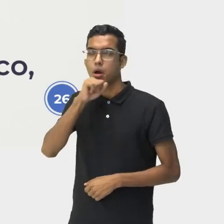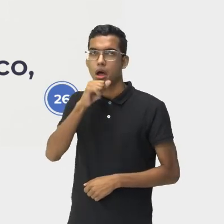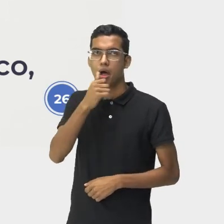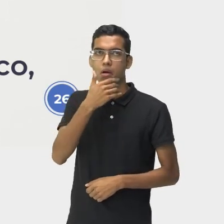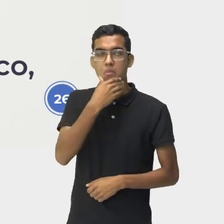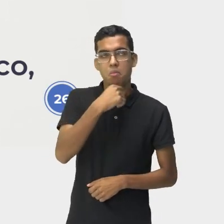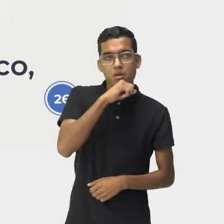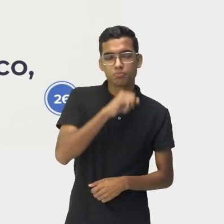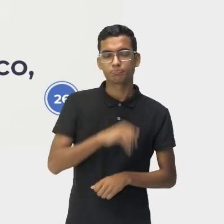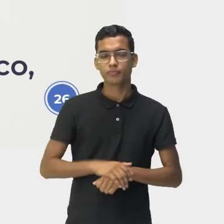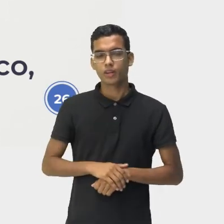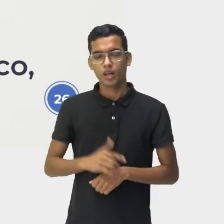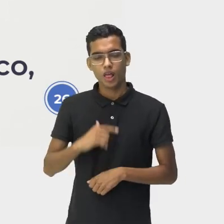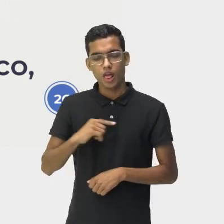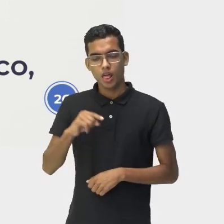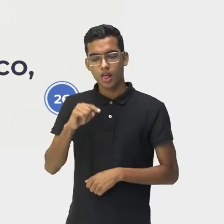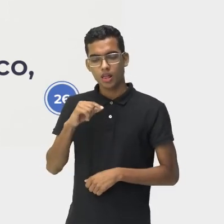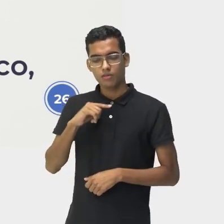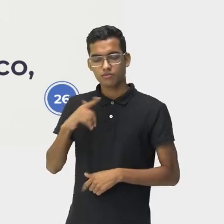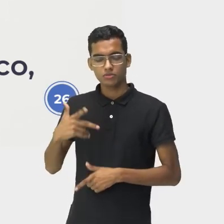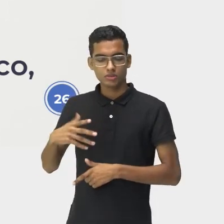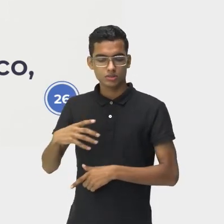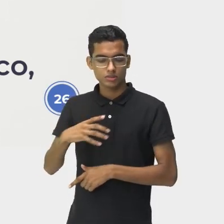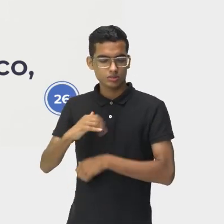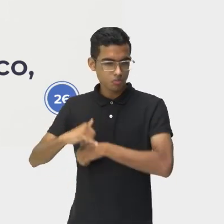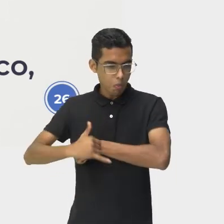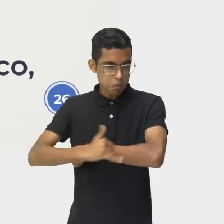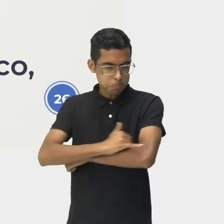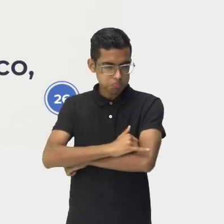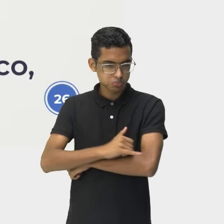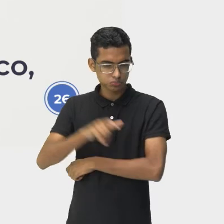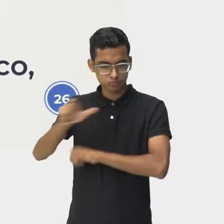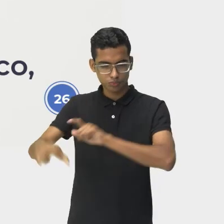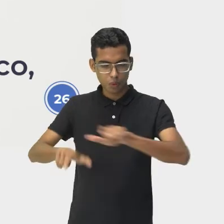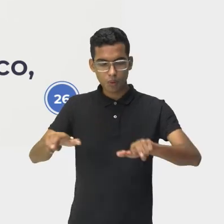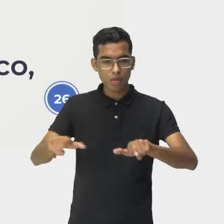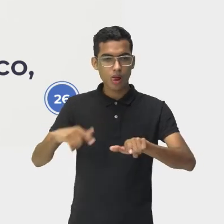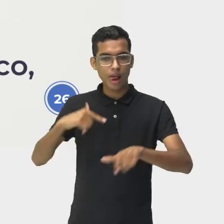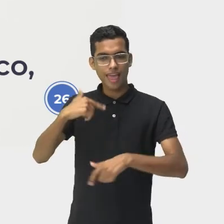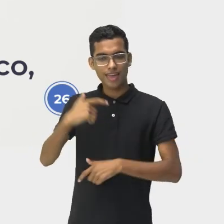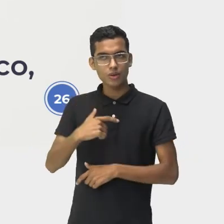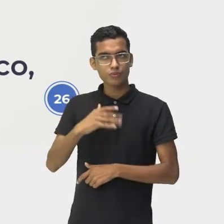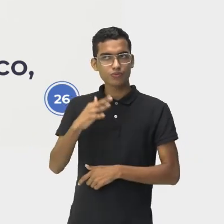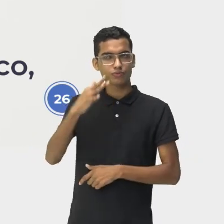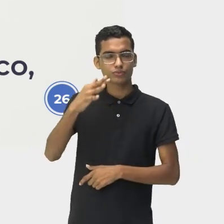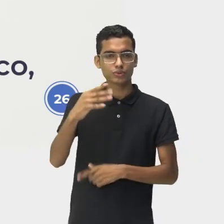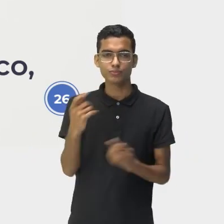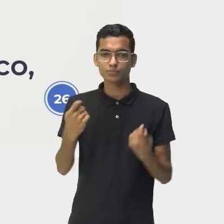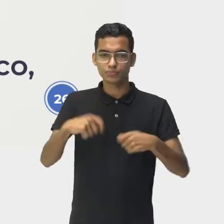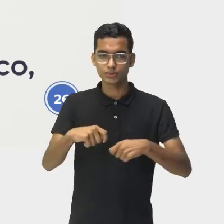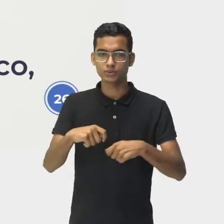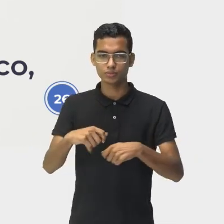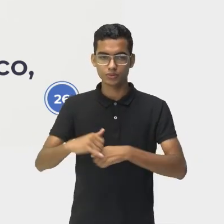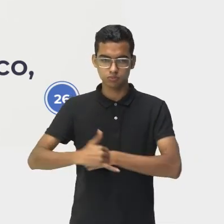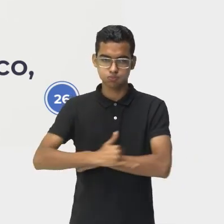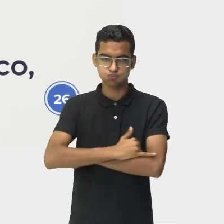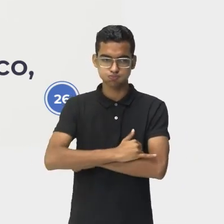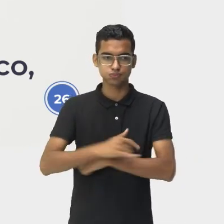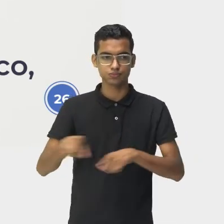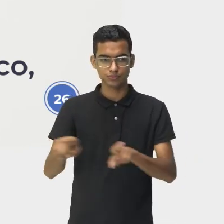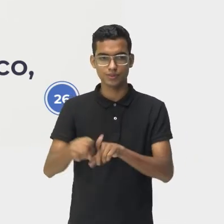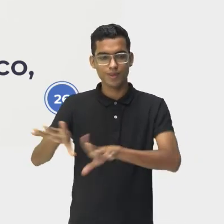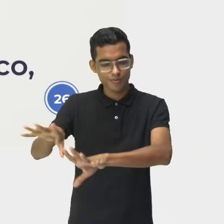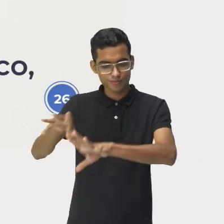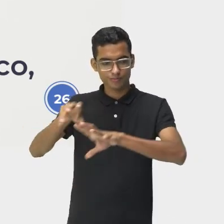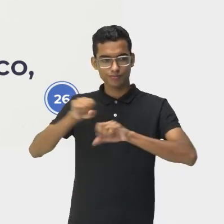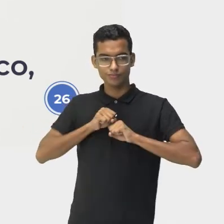mãe, eles forem obesos, possivelmente eu também seria, né? Quando o pai ou a mãe